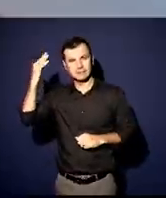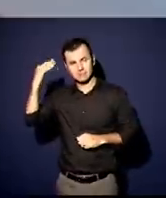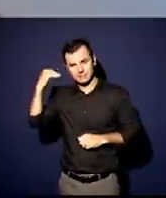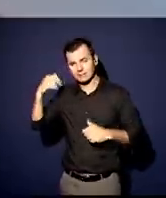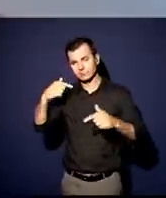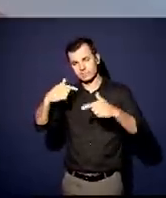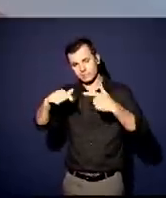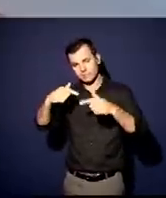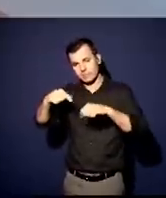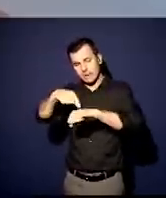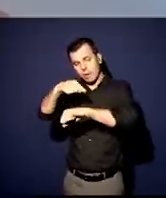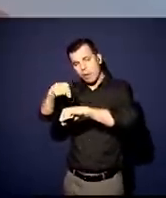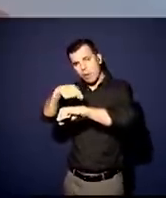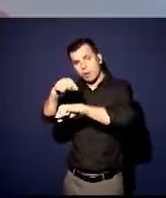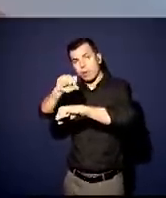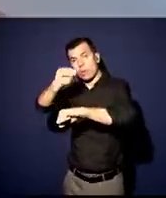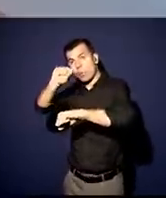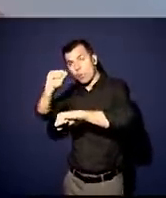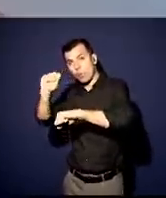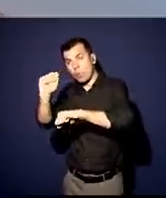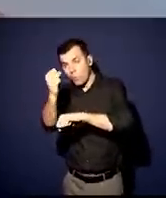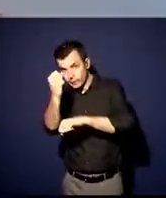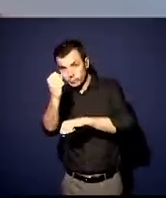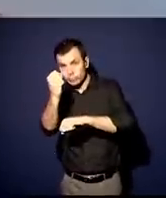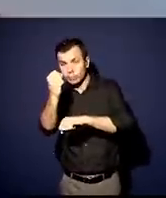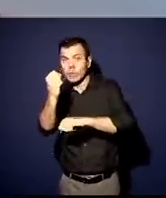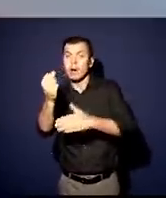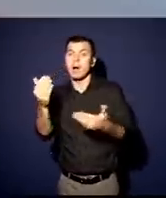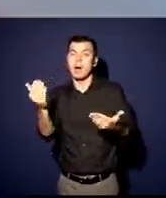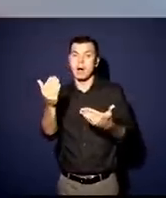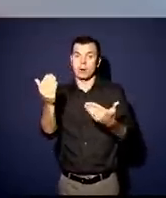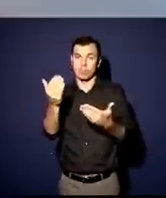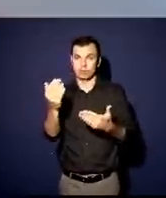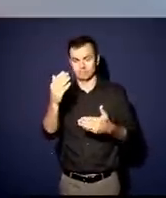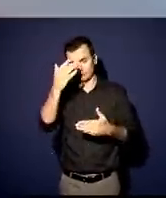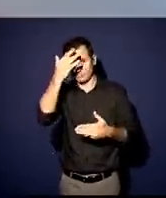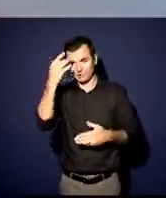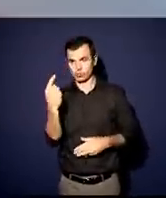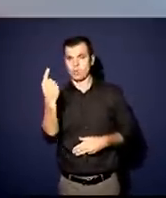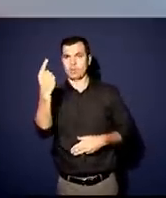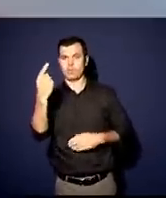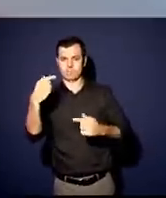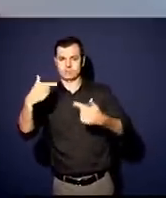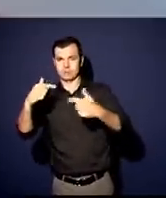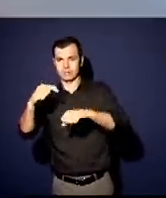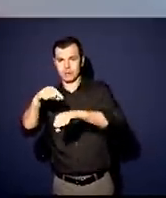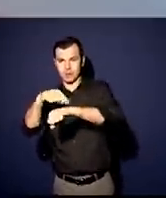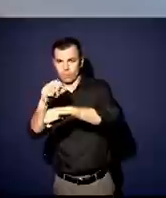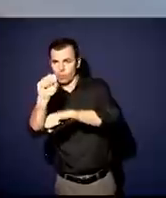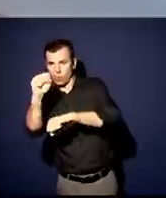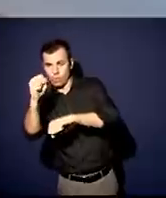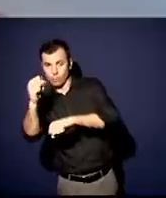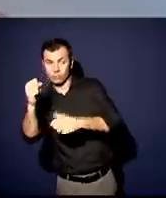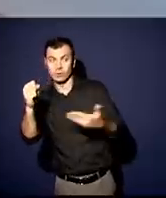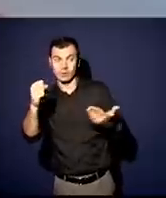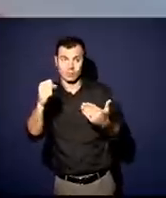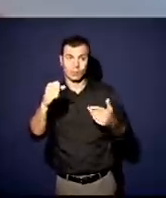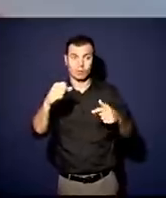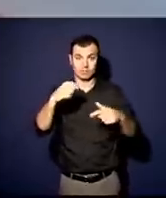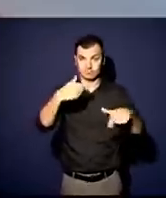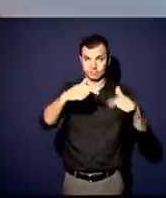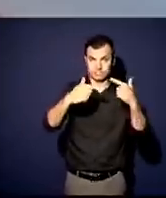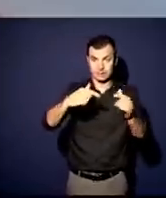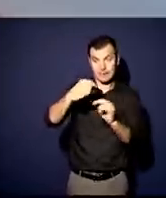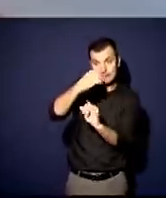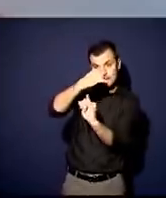de 8 horas, está sendo feito por 2 pessoas, né, o que vai na linha também do André de diminuir a produtividade da